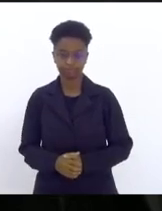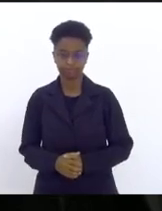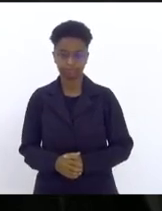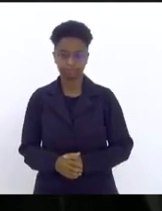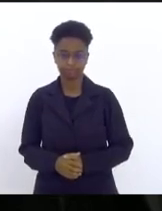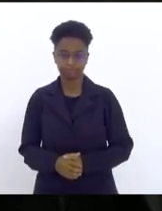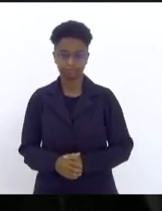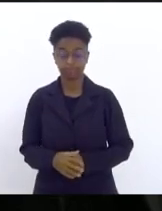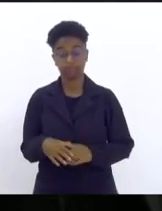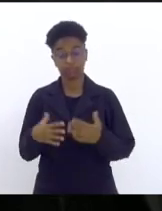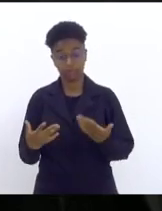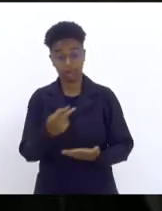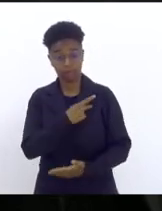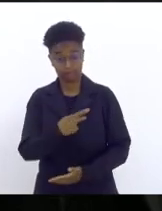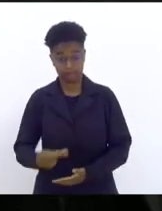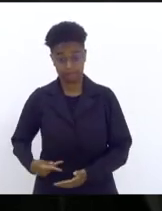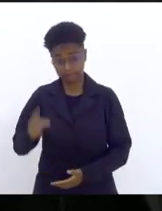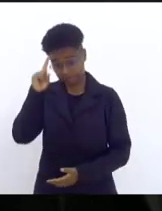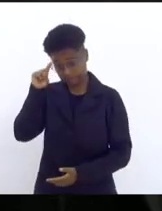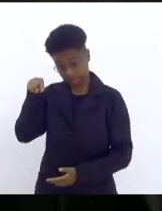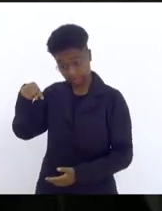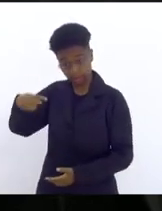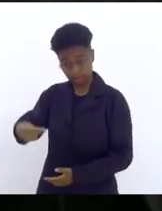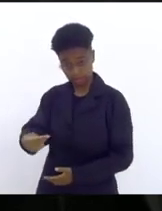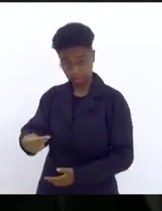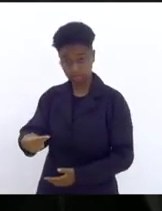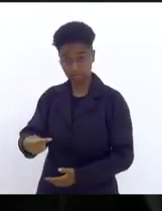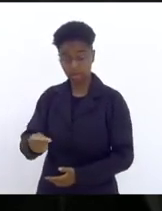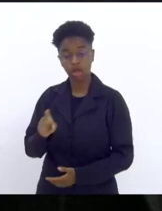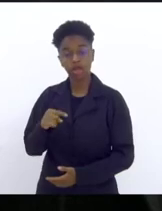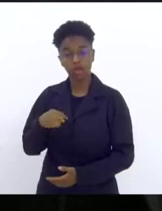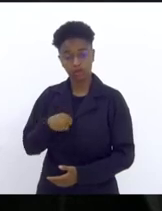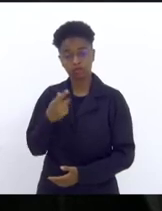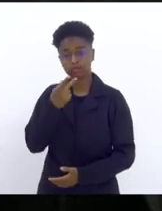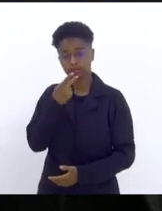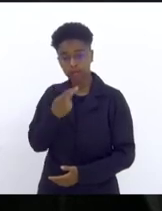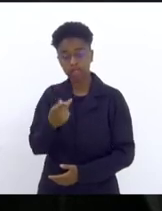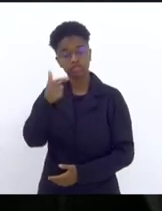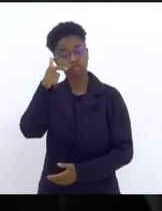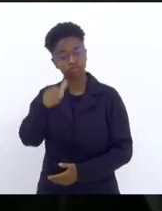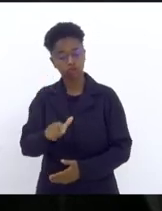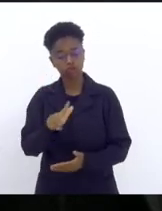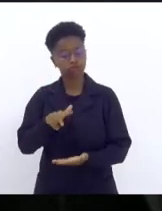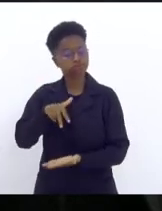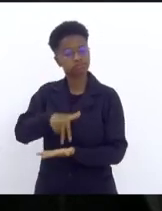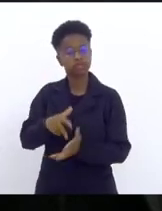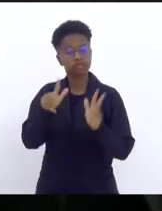na semana que vem falarei especificamente